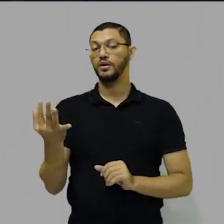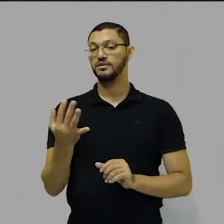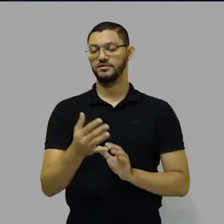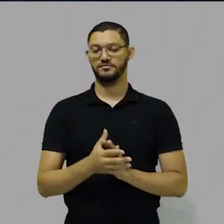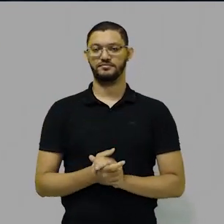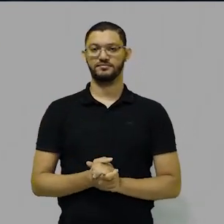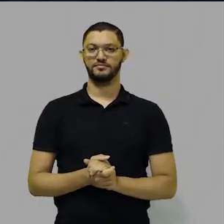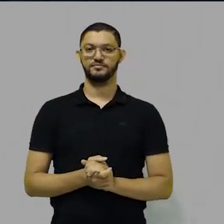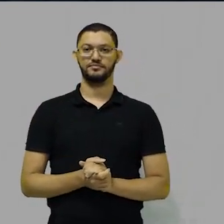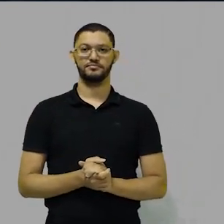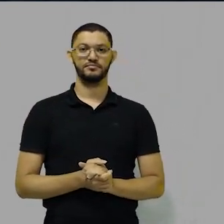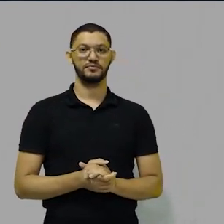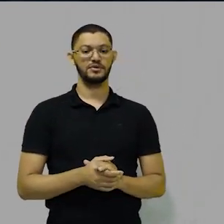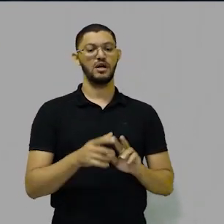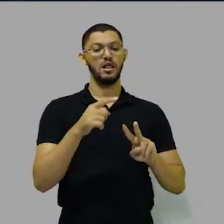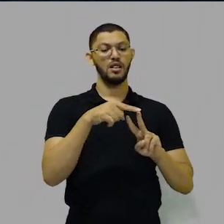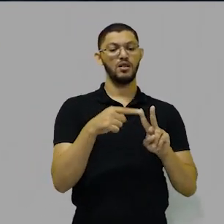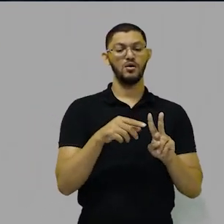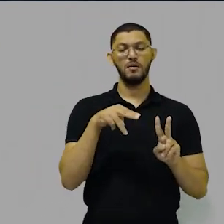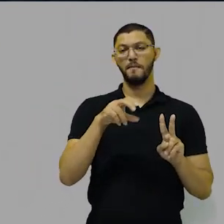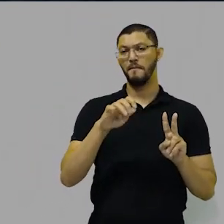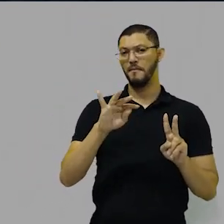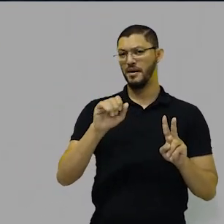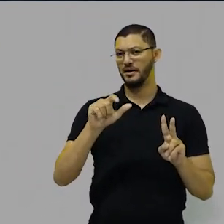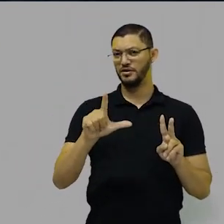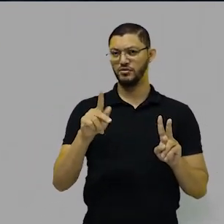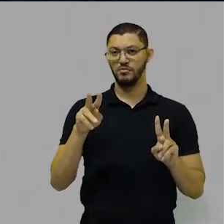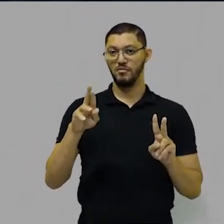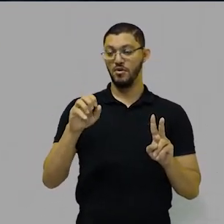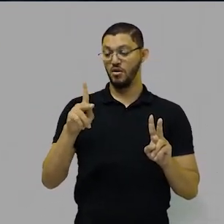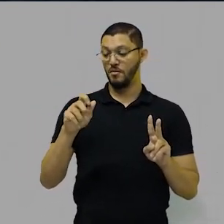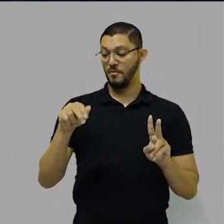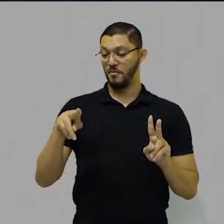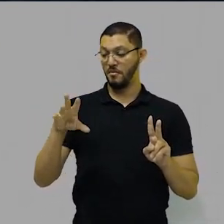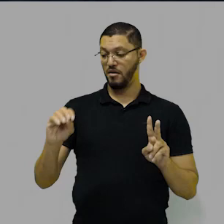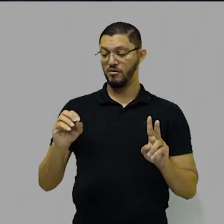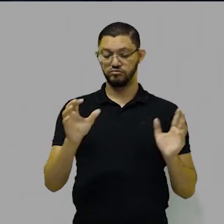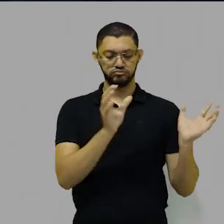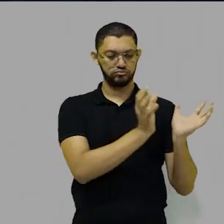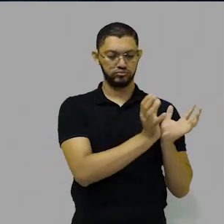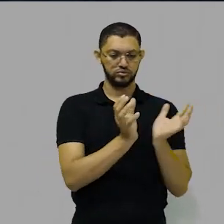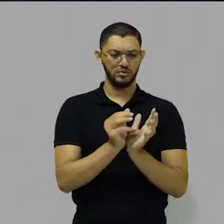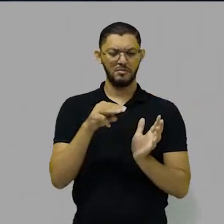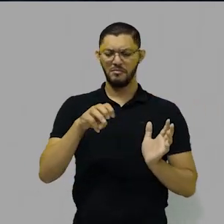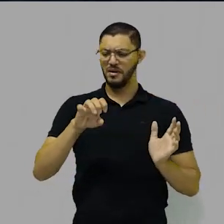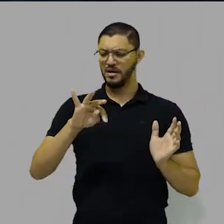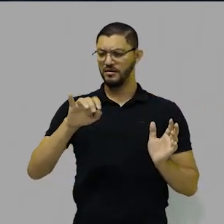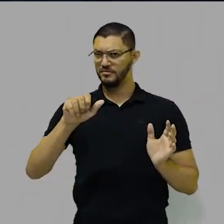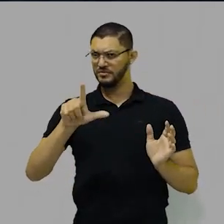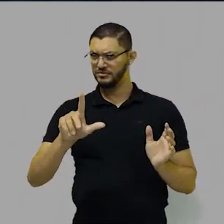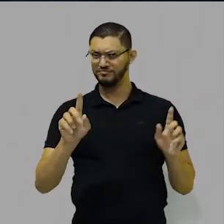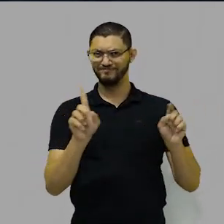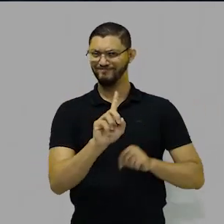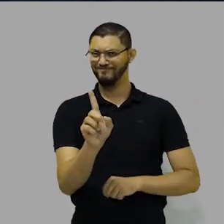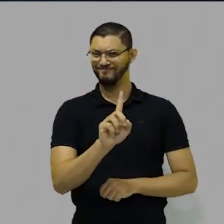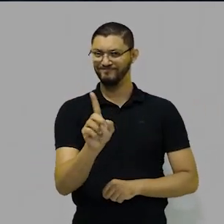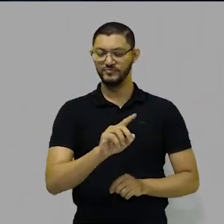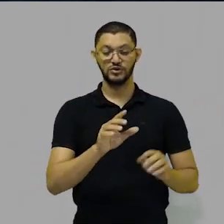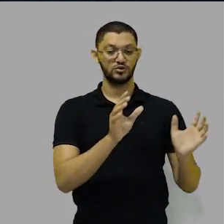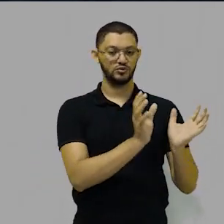quantidade. 2-metilpropano não quer dizer que eu tenho 2 grupos metil. Não é isso.